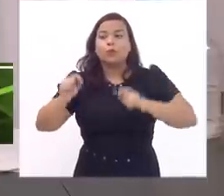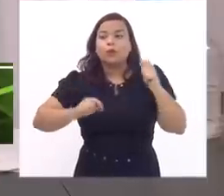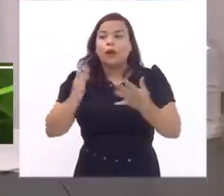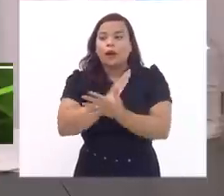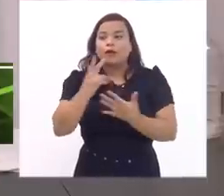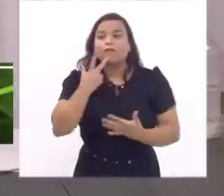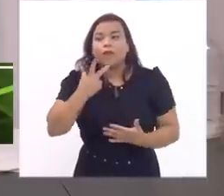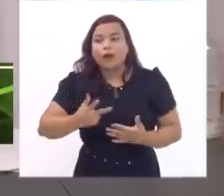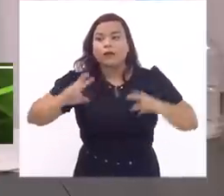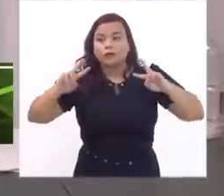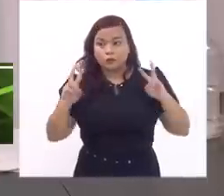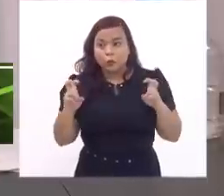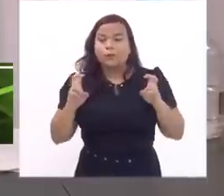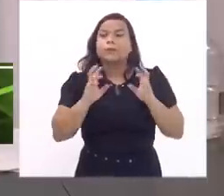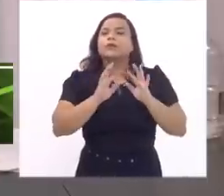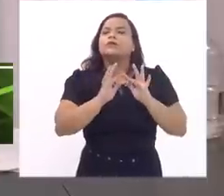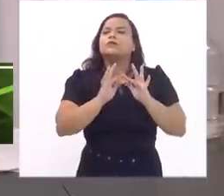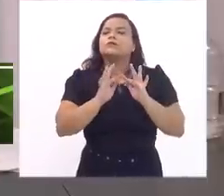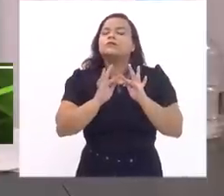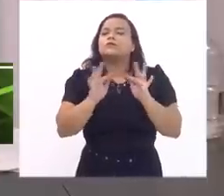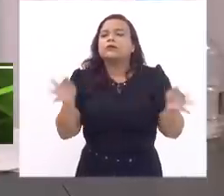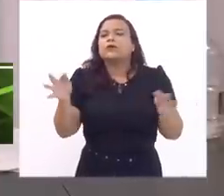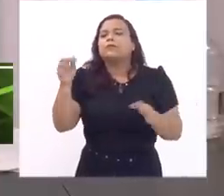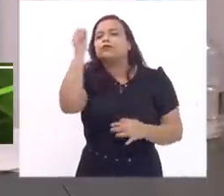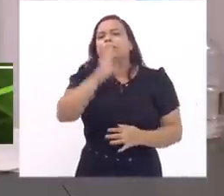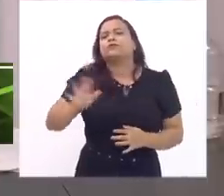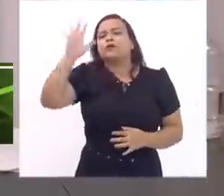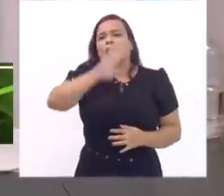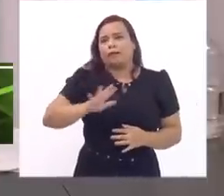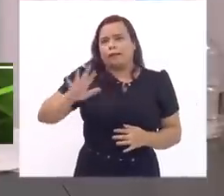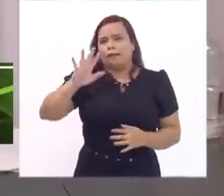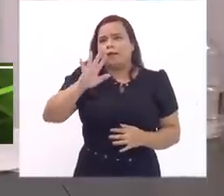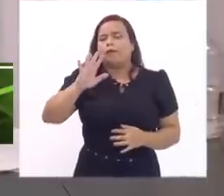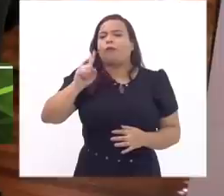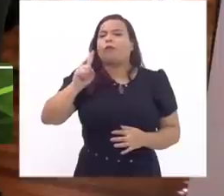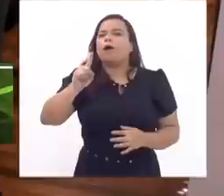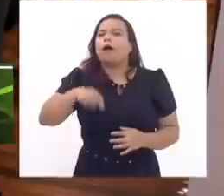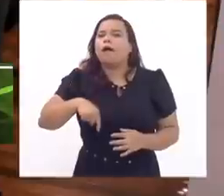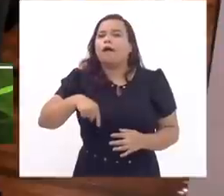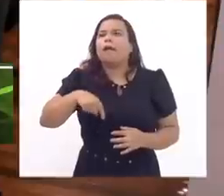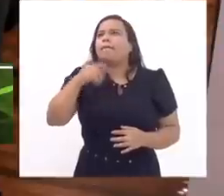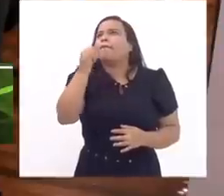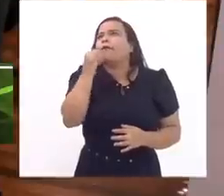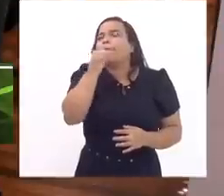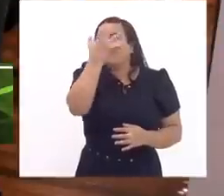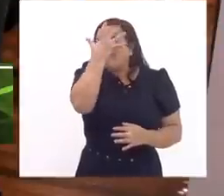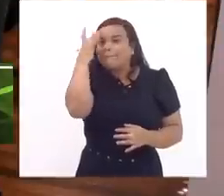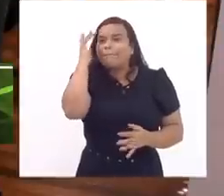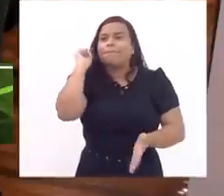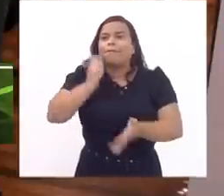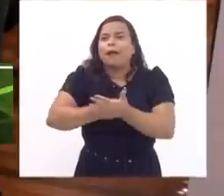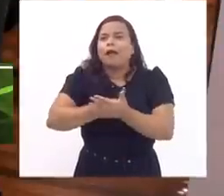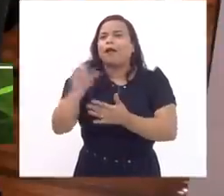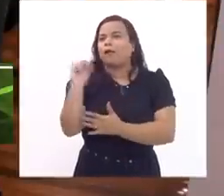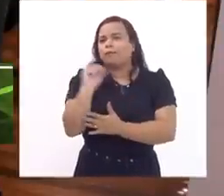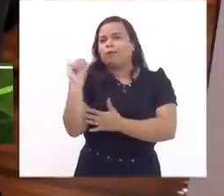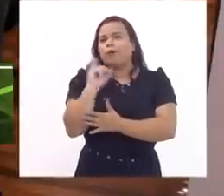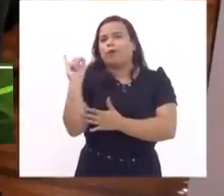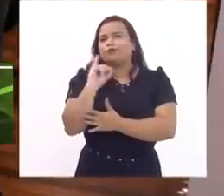fala do Simples Nacional. O que, que acontece? O sujeito paga menos